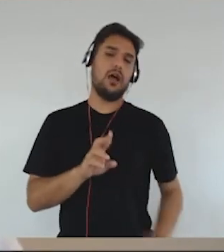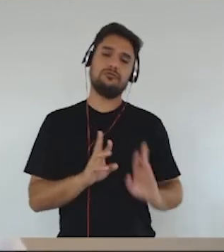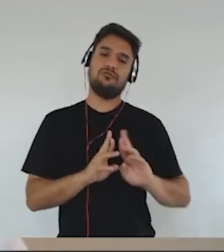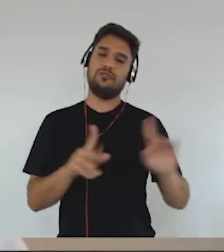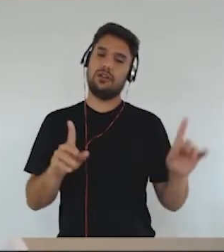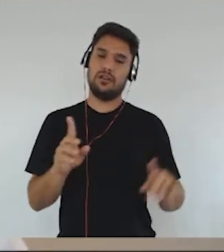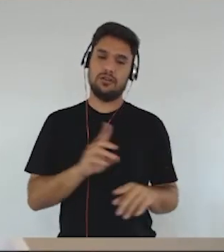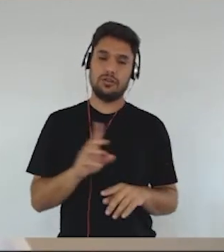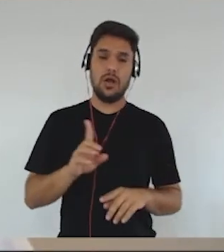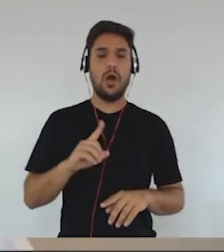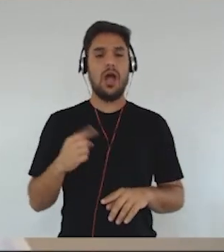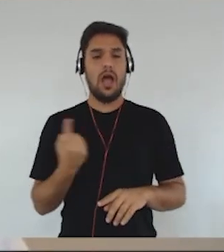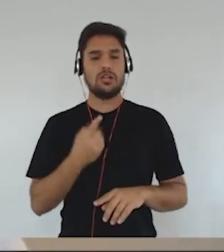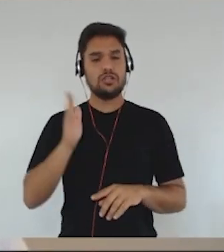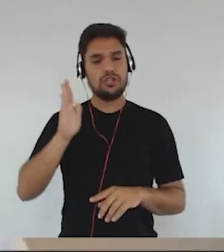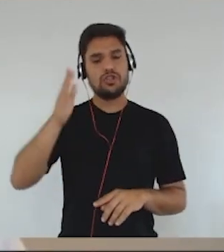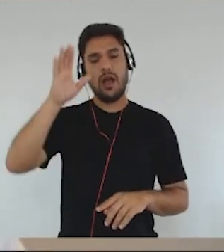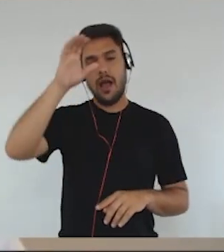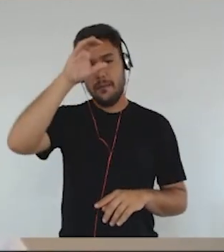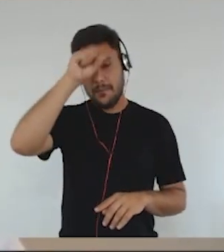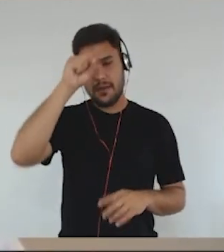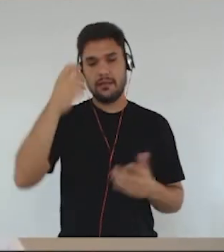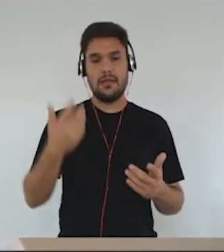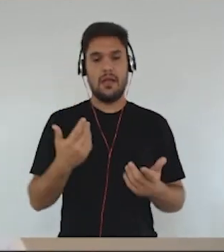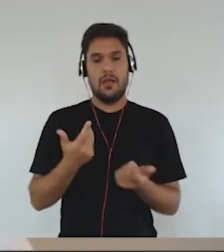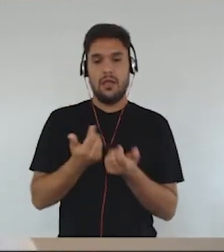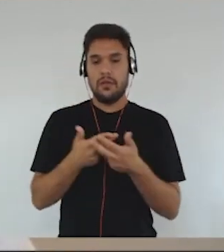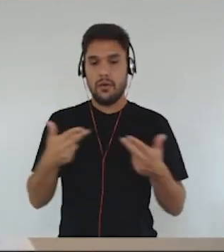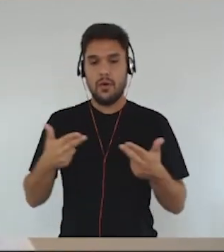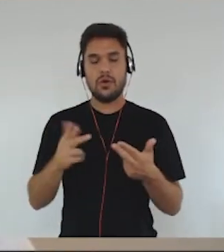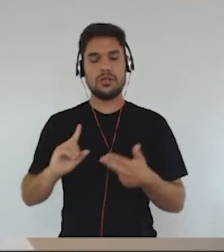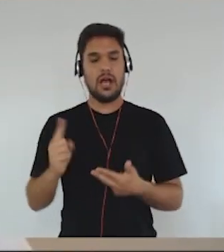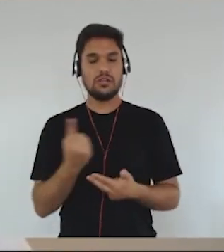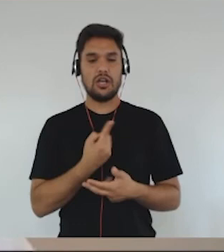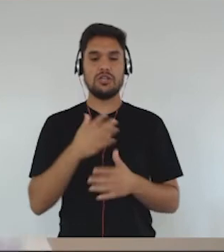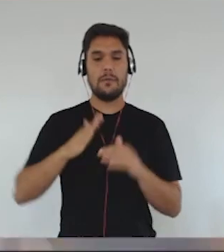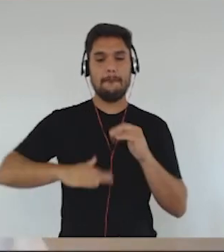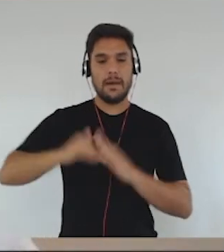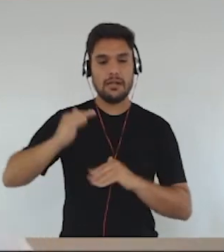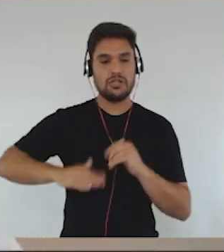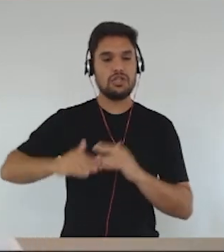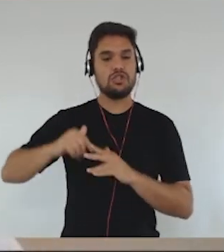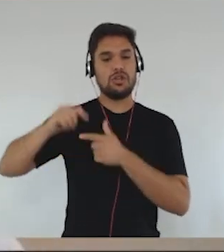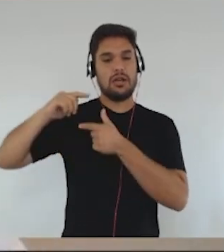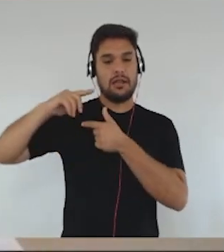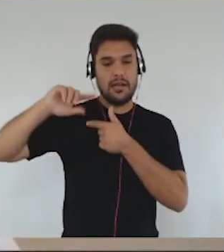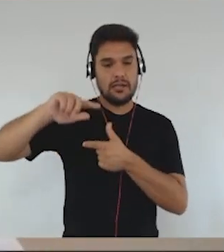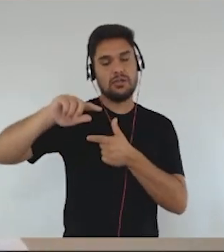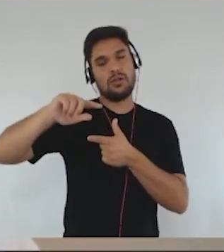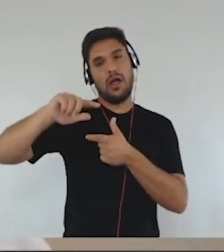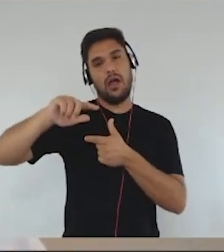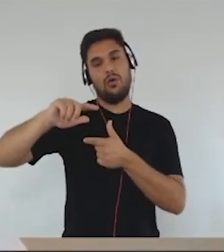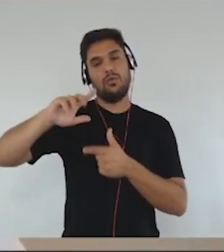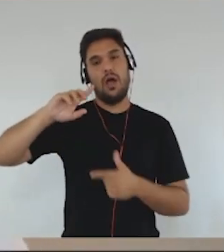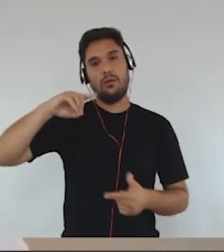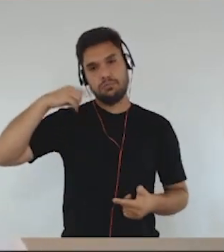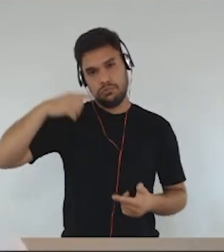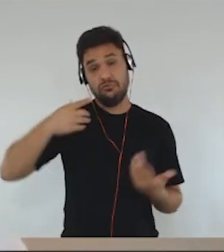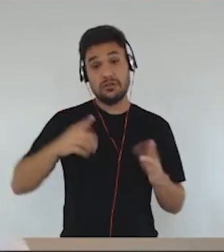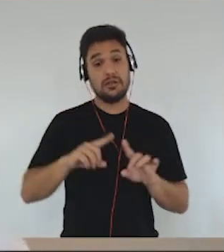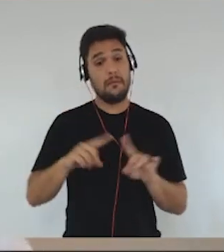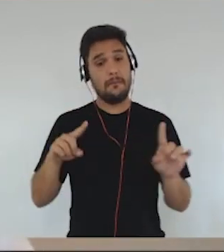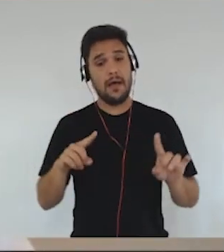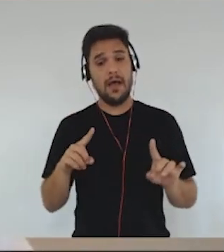diferente do que a gente já aprendeu em deontologia, o que a gente pratica nas práticas tradicionais da advocacia, mas talvez